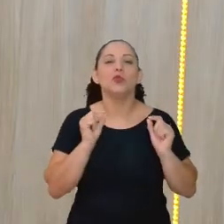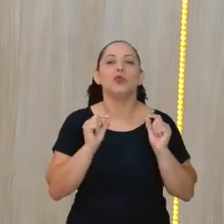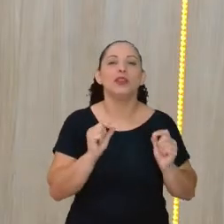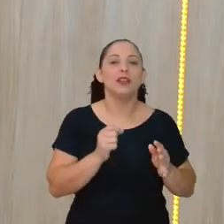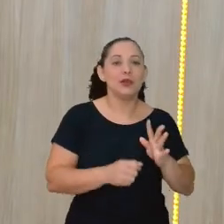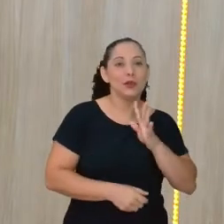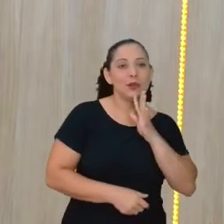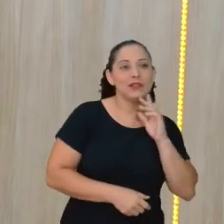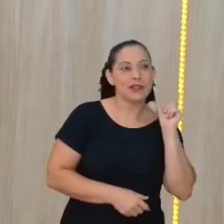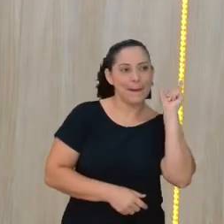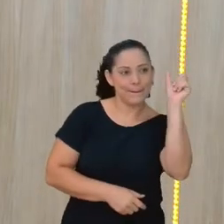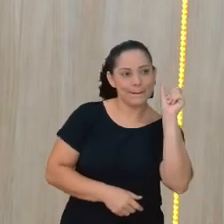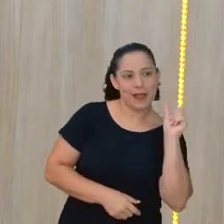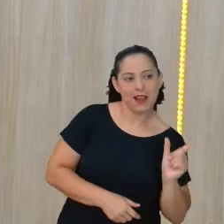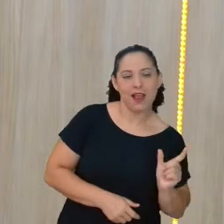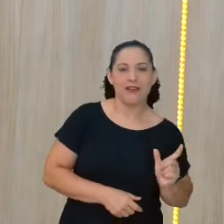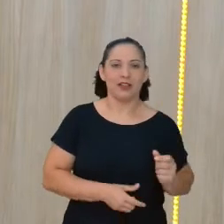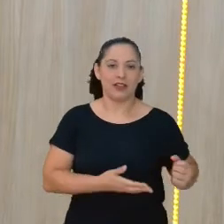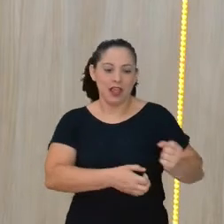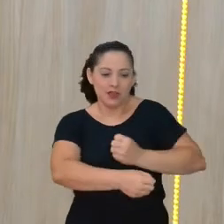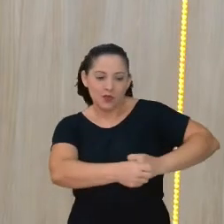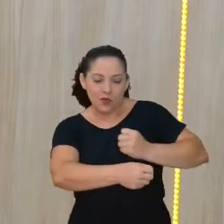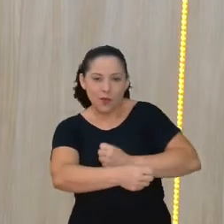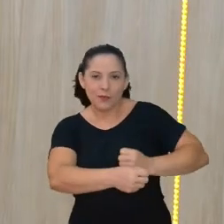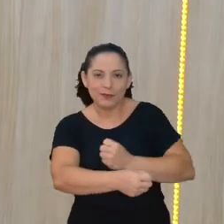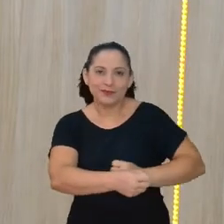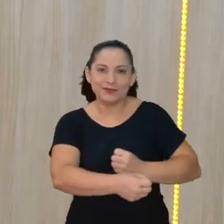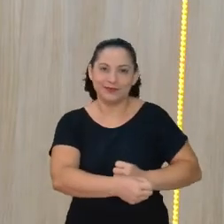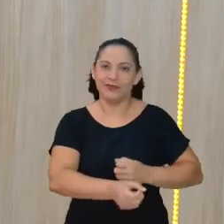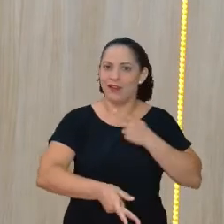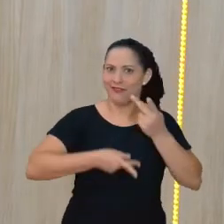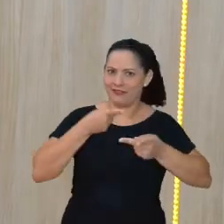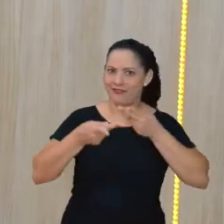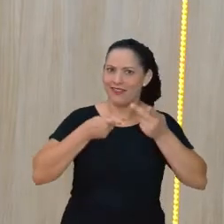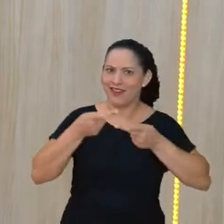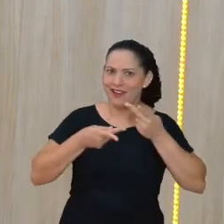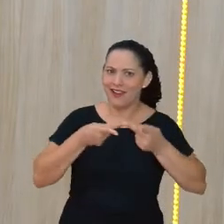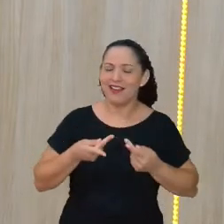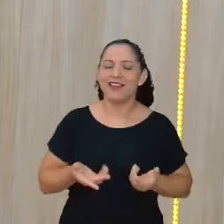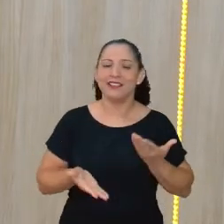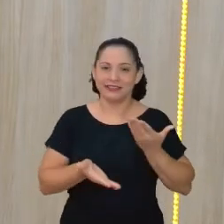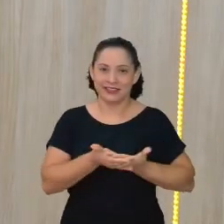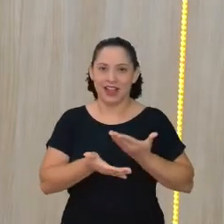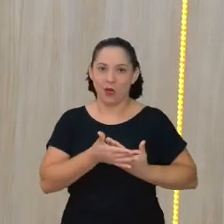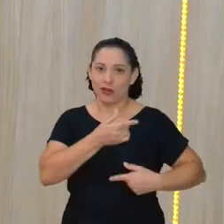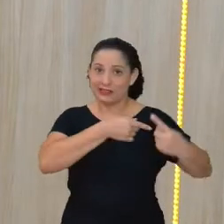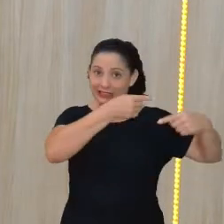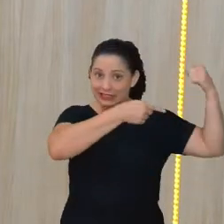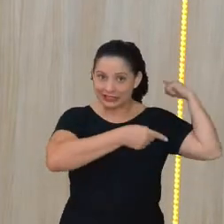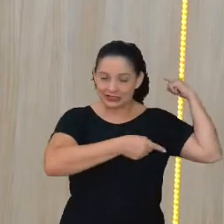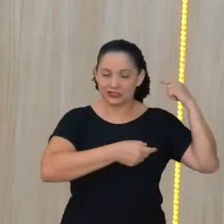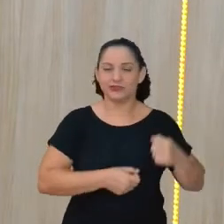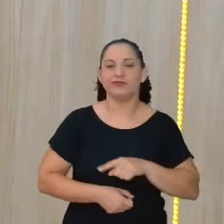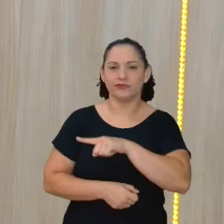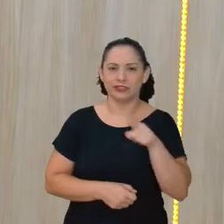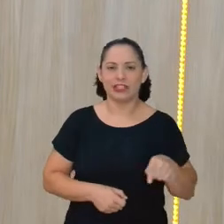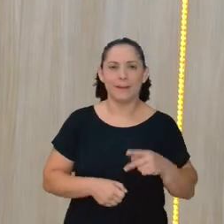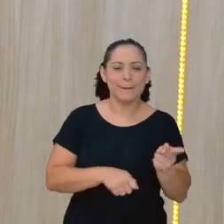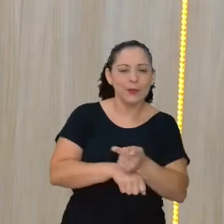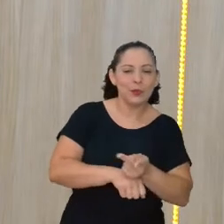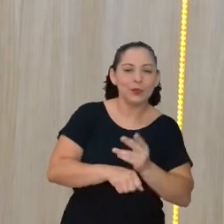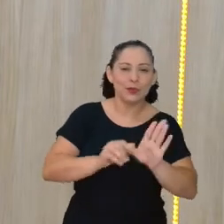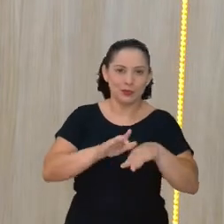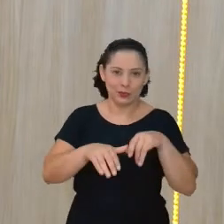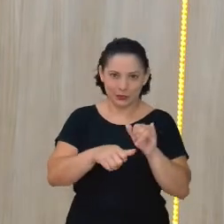palavras relacionadas ao contexto, fubá, arroz, ela até fala no vídeo da aula anterior. Então, confere lá no YouTube, vale a